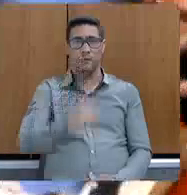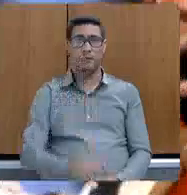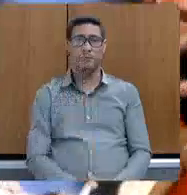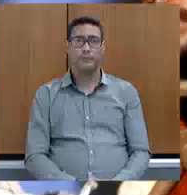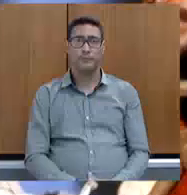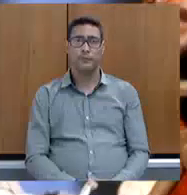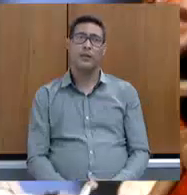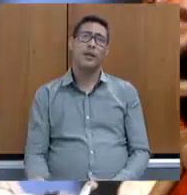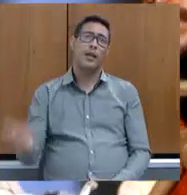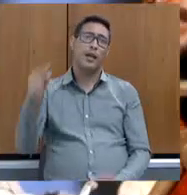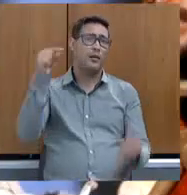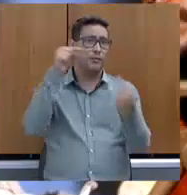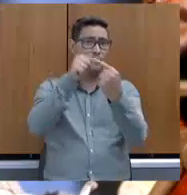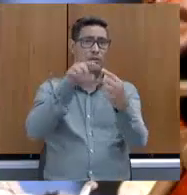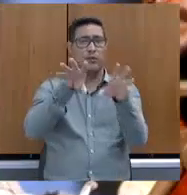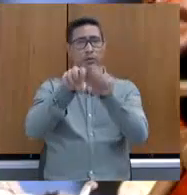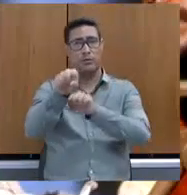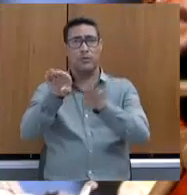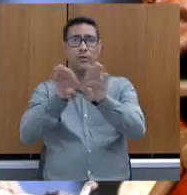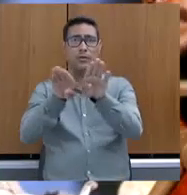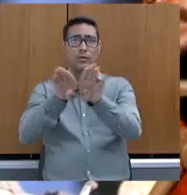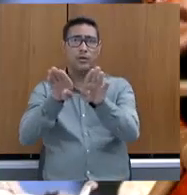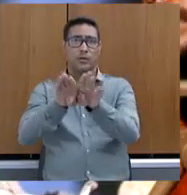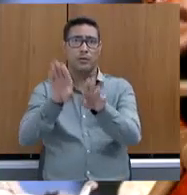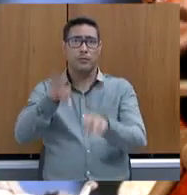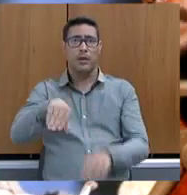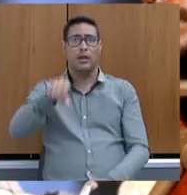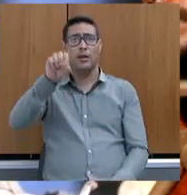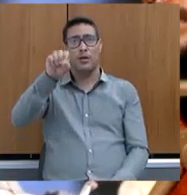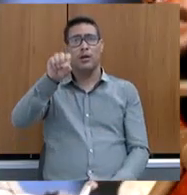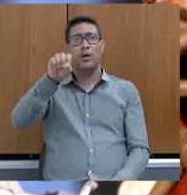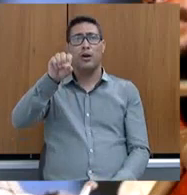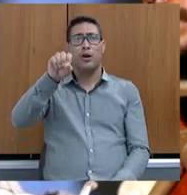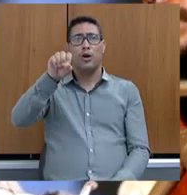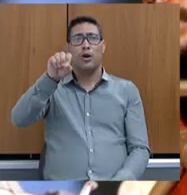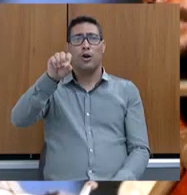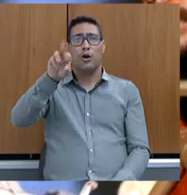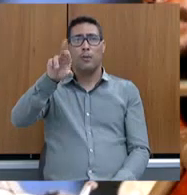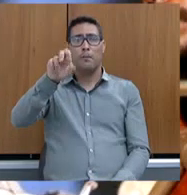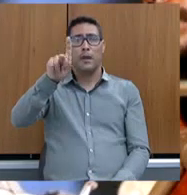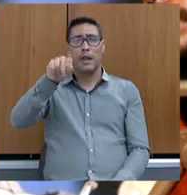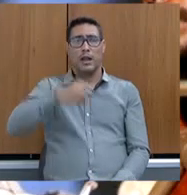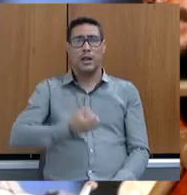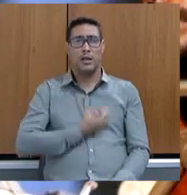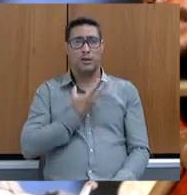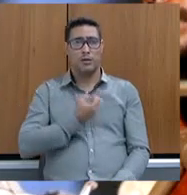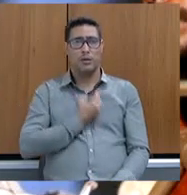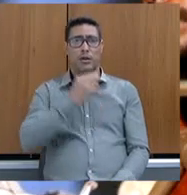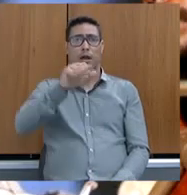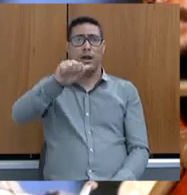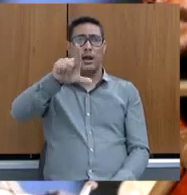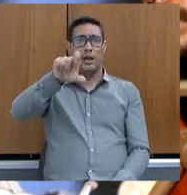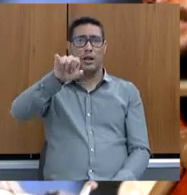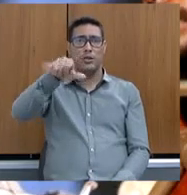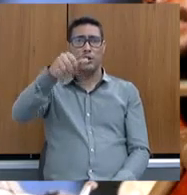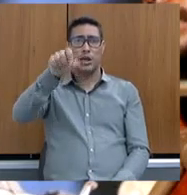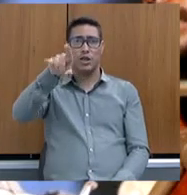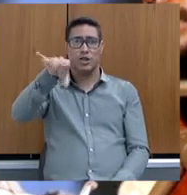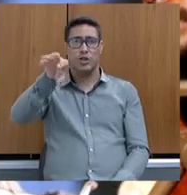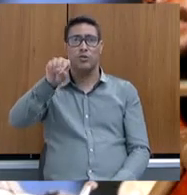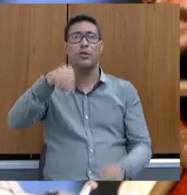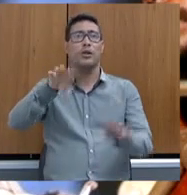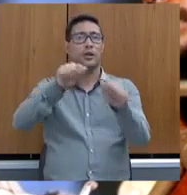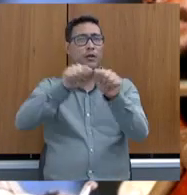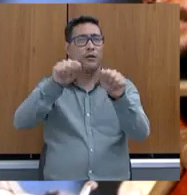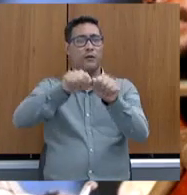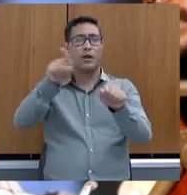as ações de Formação a ópera Aleijadinho foi a primeira vez Em décadas que se faz uma